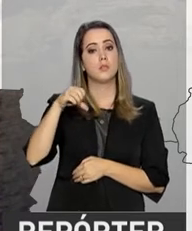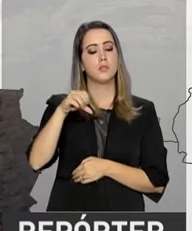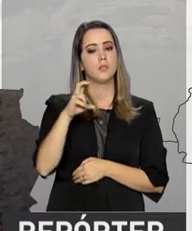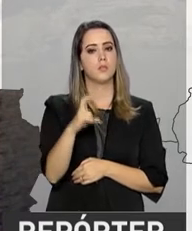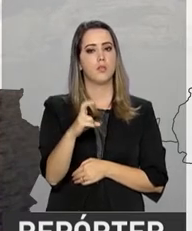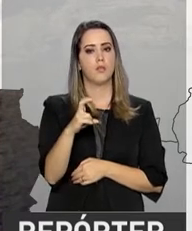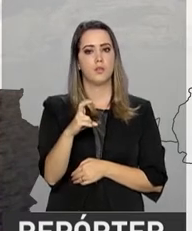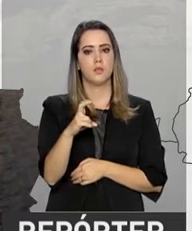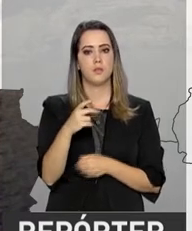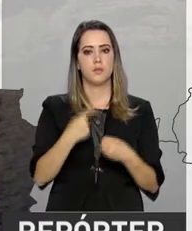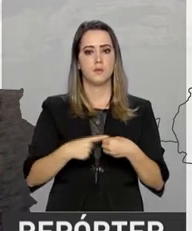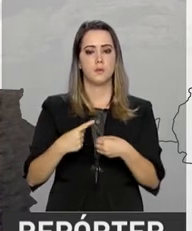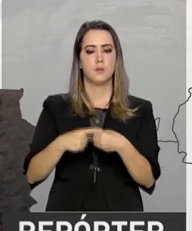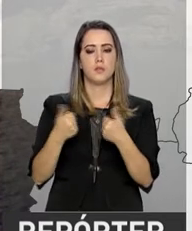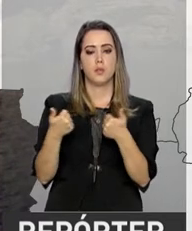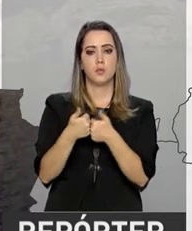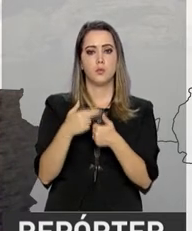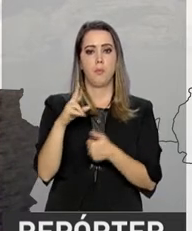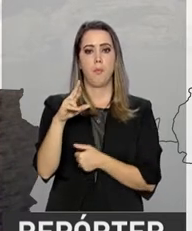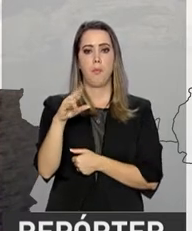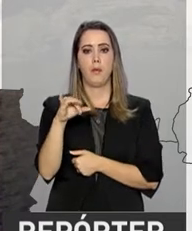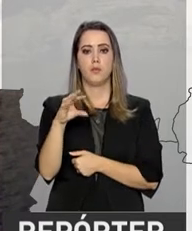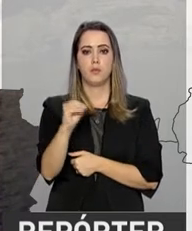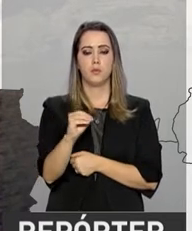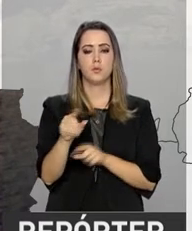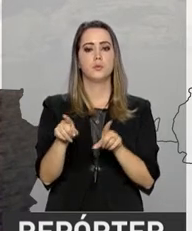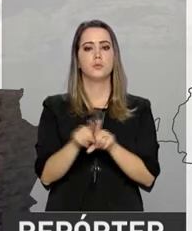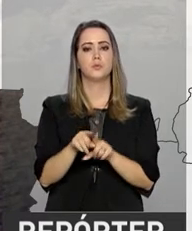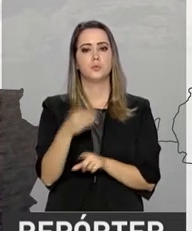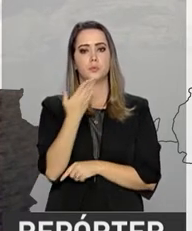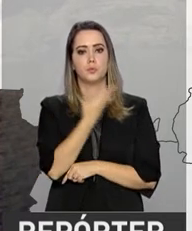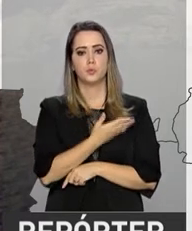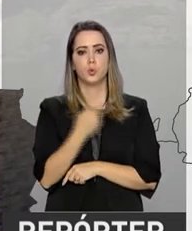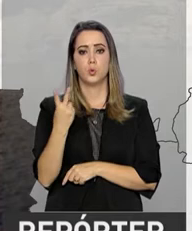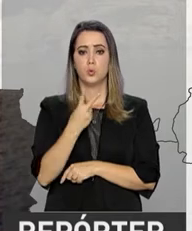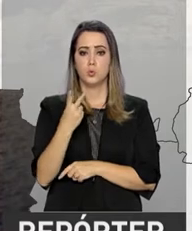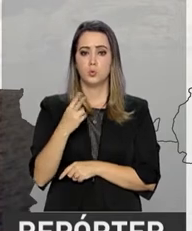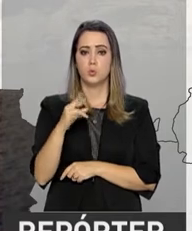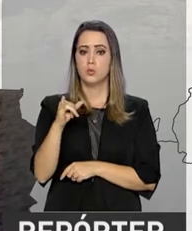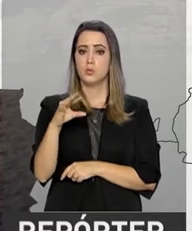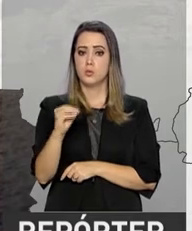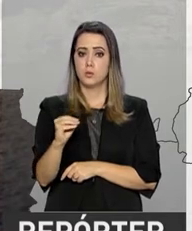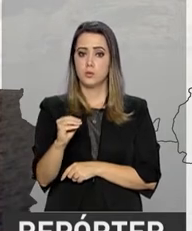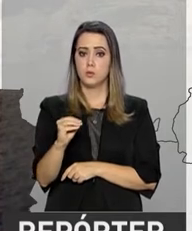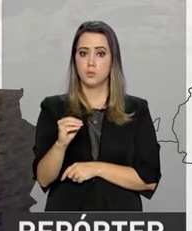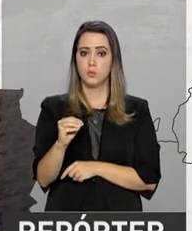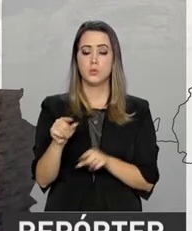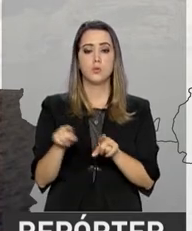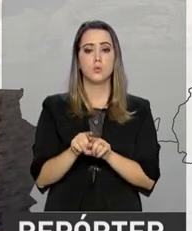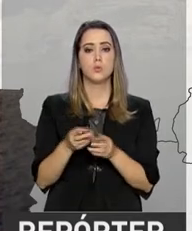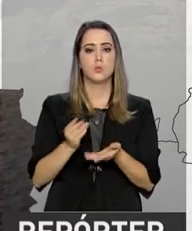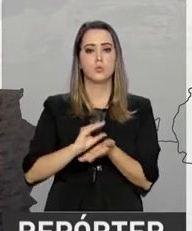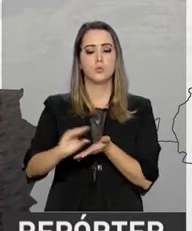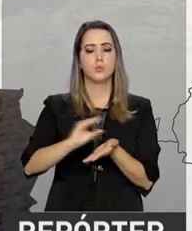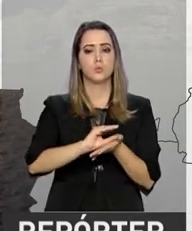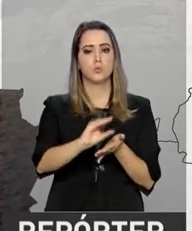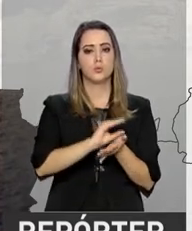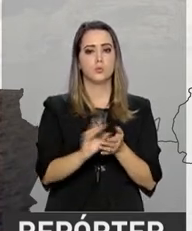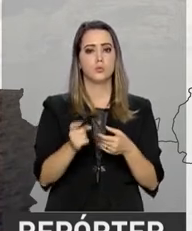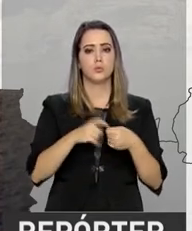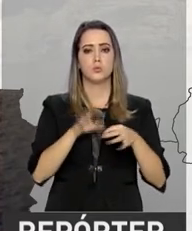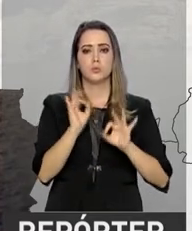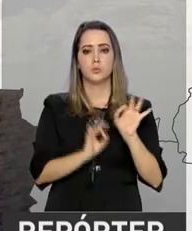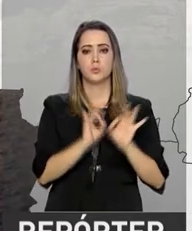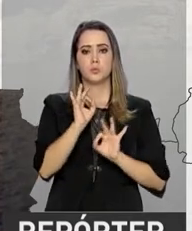francisco e de 213 cidades na região do parnaíba os recursos devem ser aplicados em recuperação de